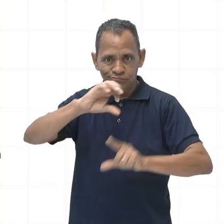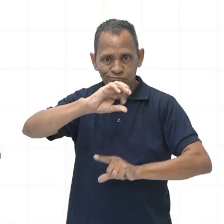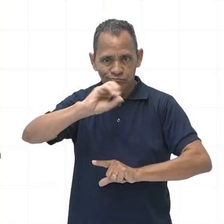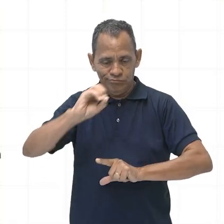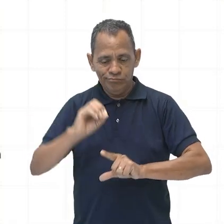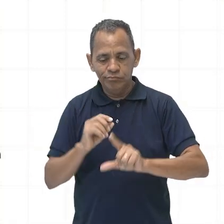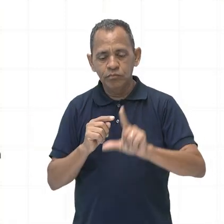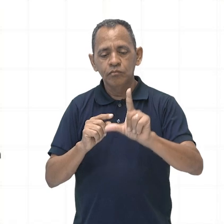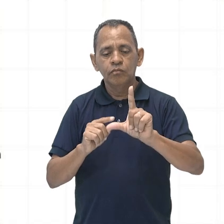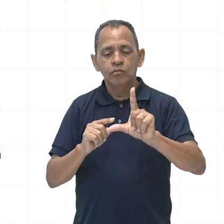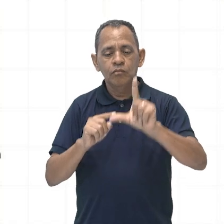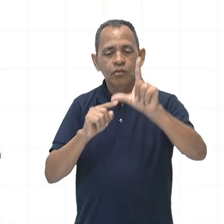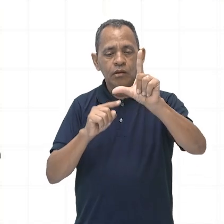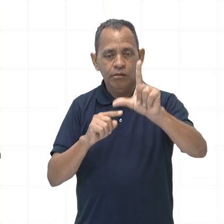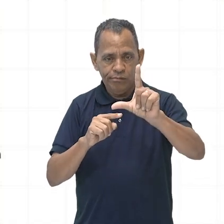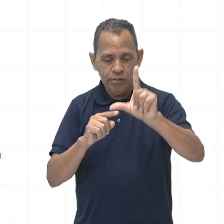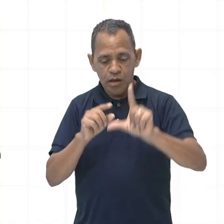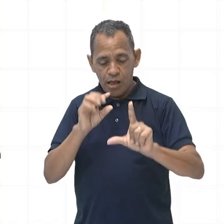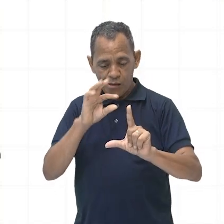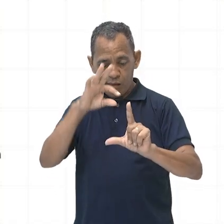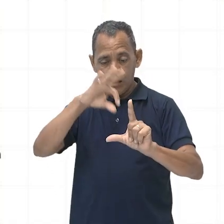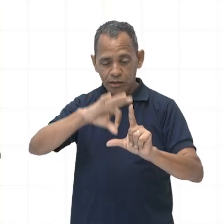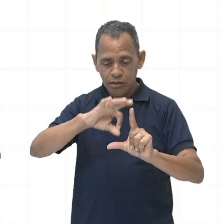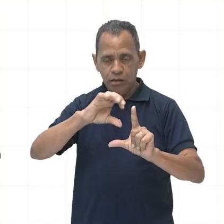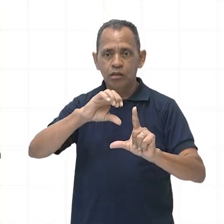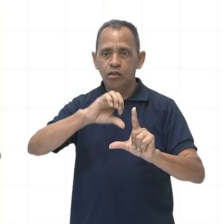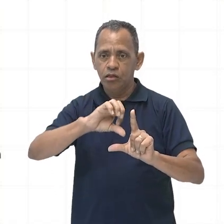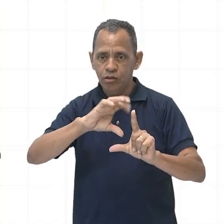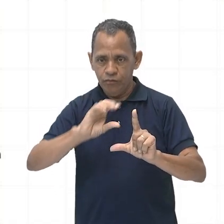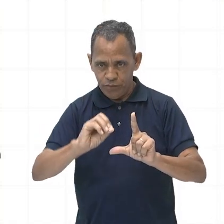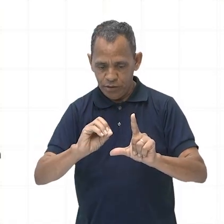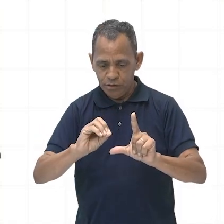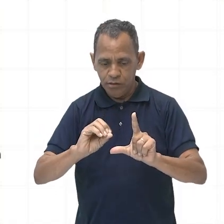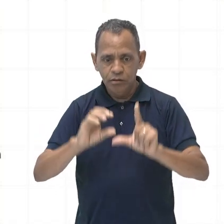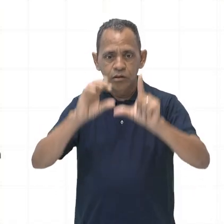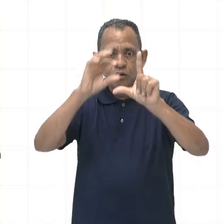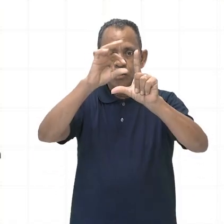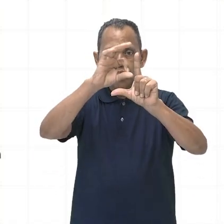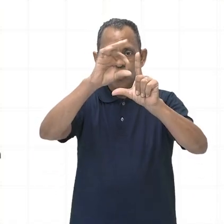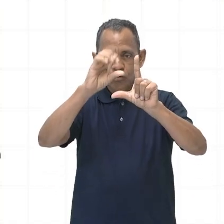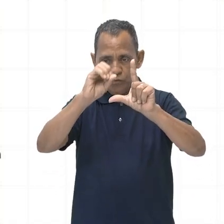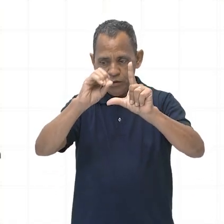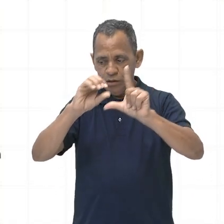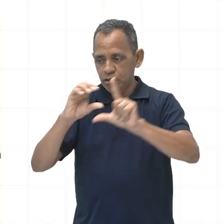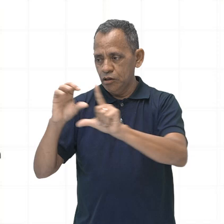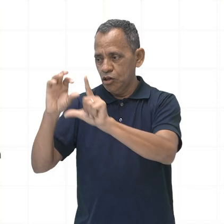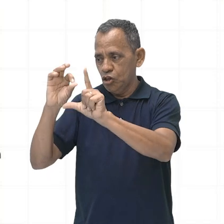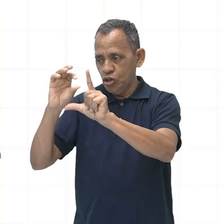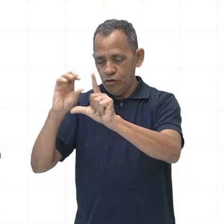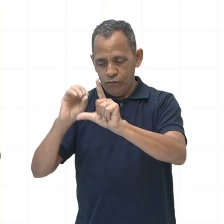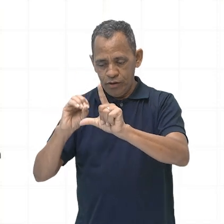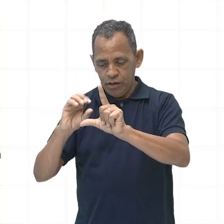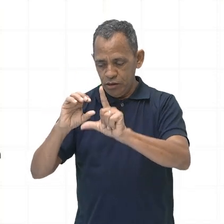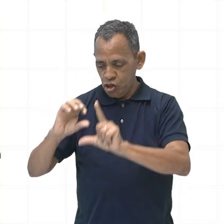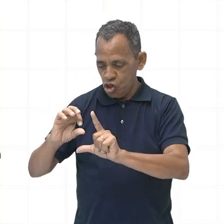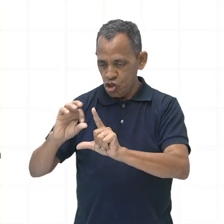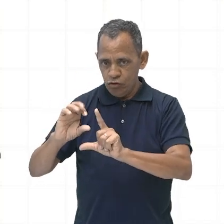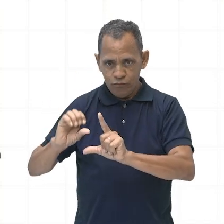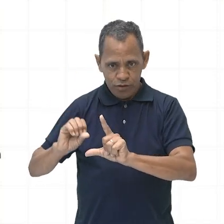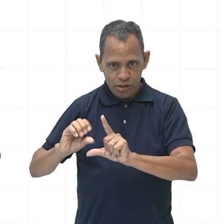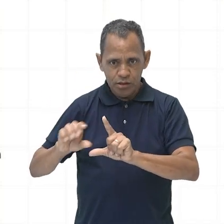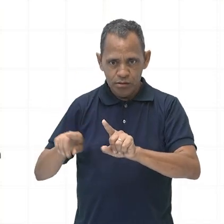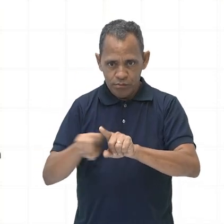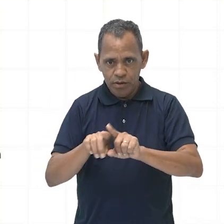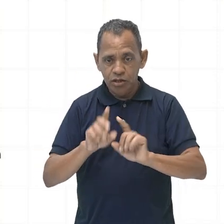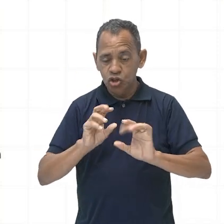cima também, né? Então, com isso, com esse triângulo aqui, se eu retirar essa parte do